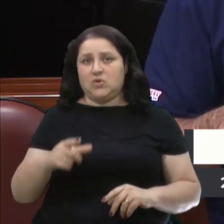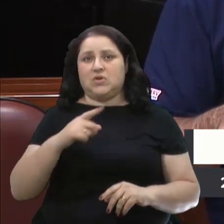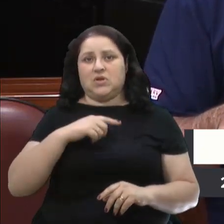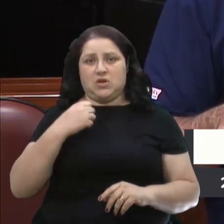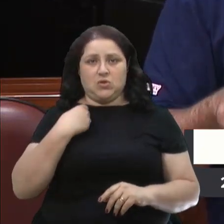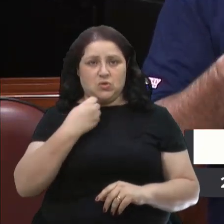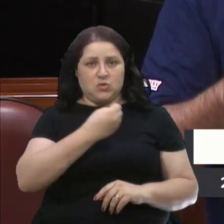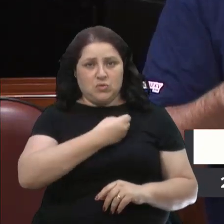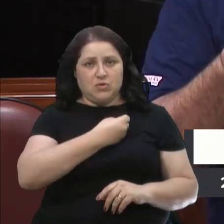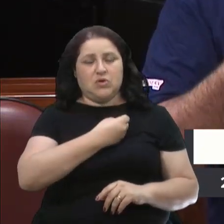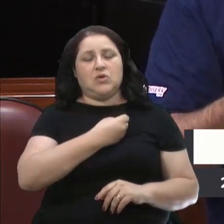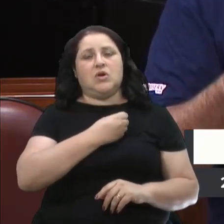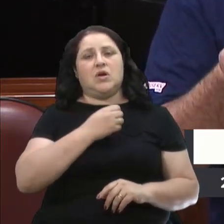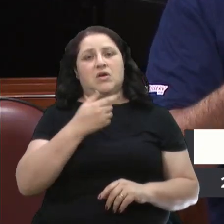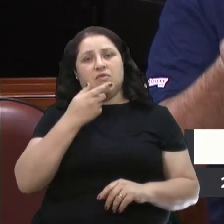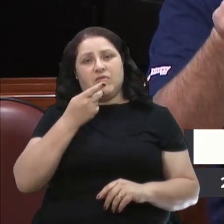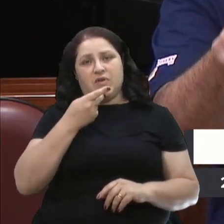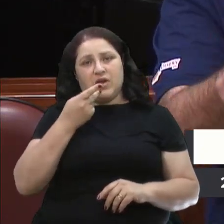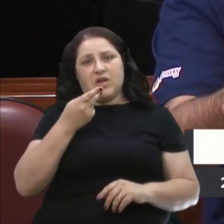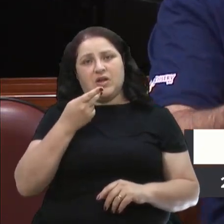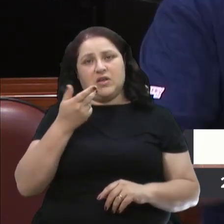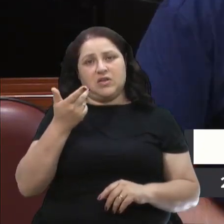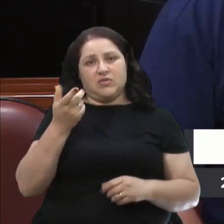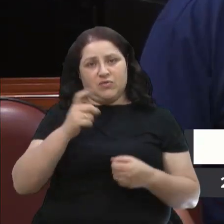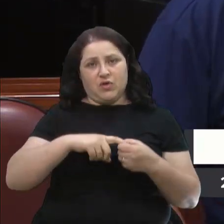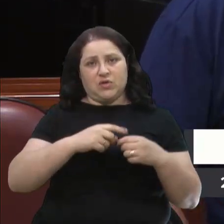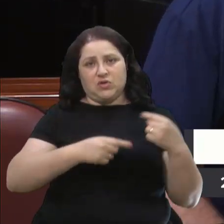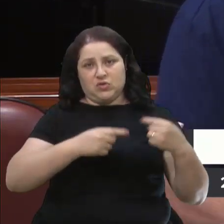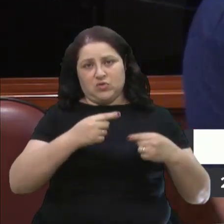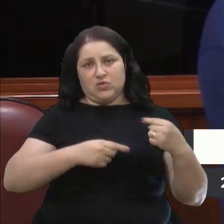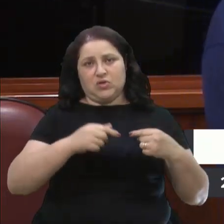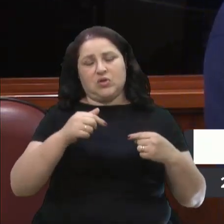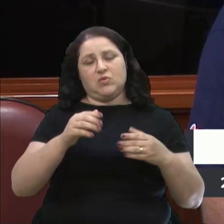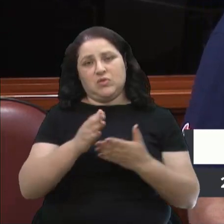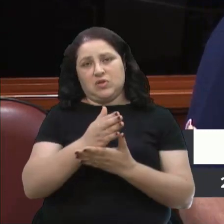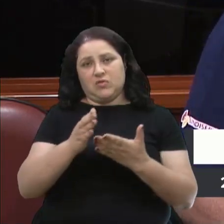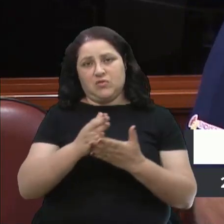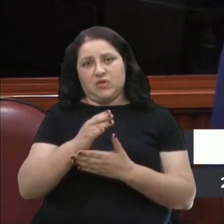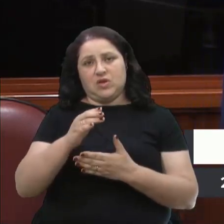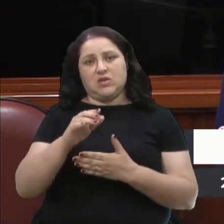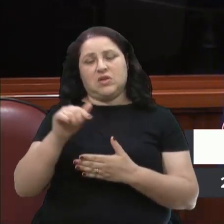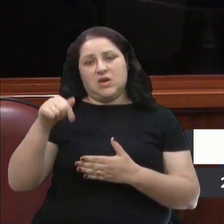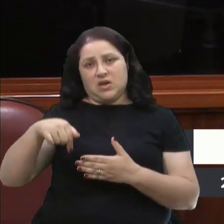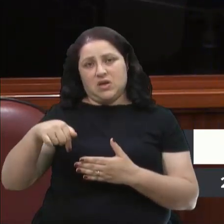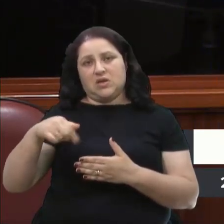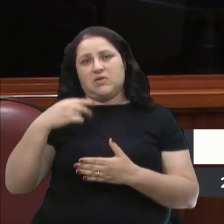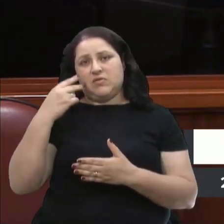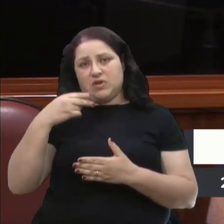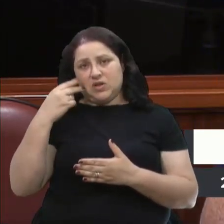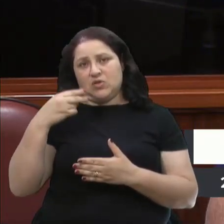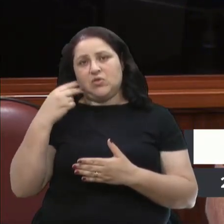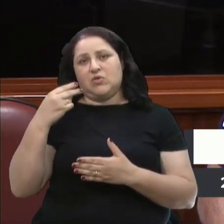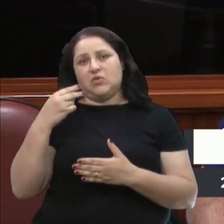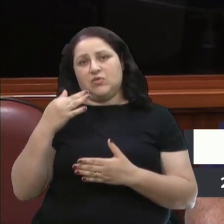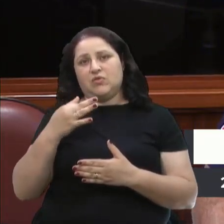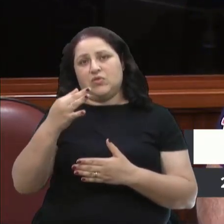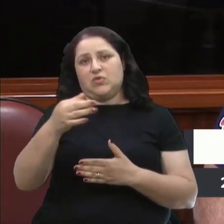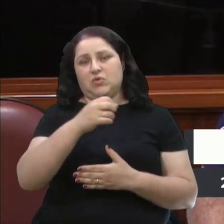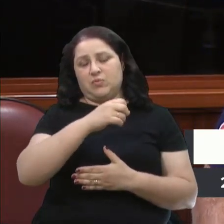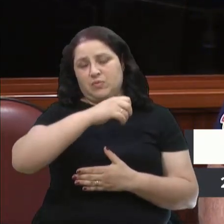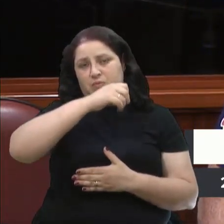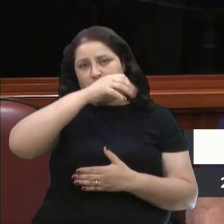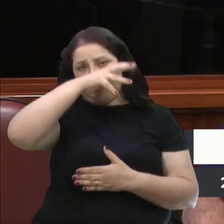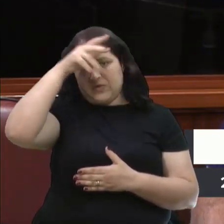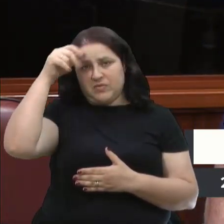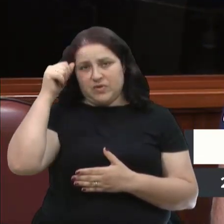discussão. O próximo prefeito ou prefeita pode sair daqui e, pela lei da segregação de massas, a reforma não